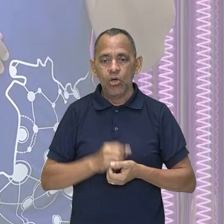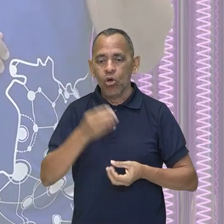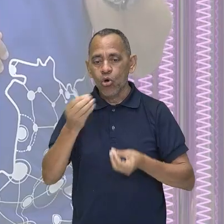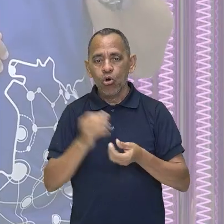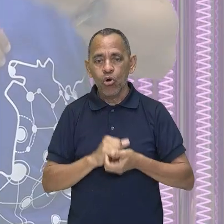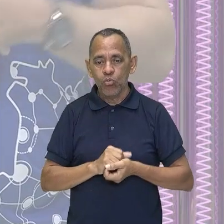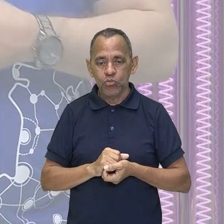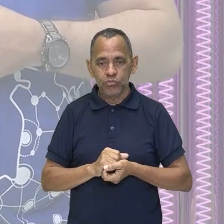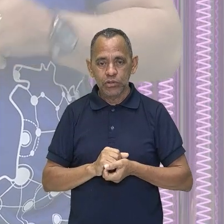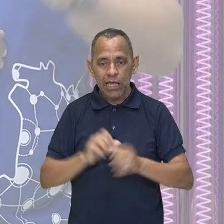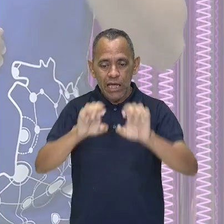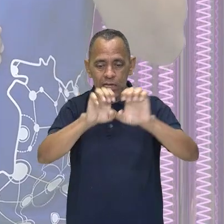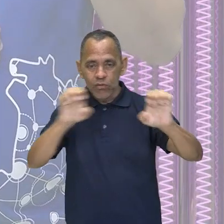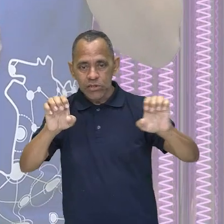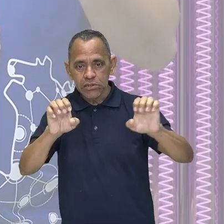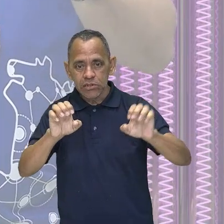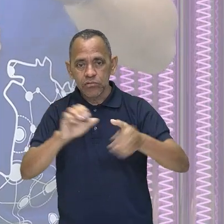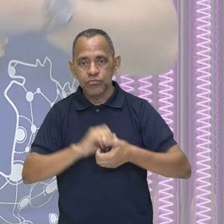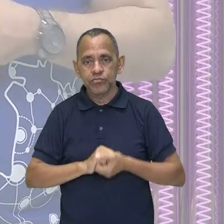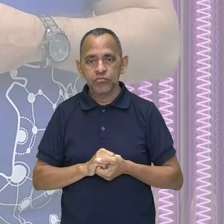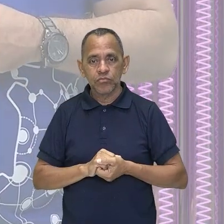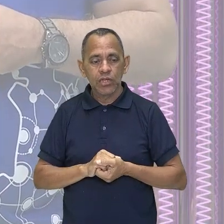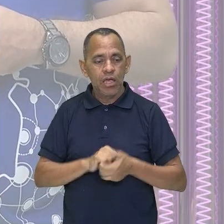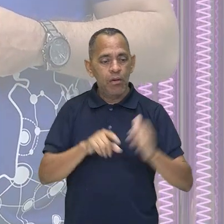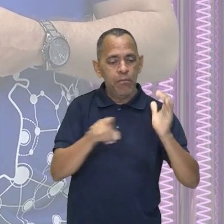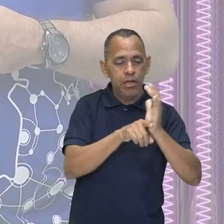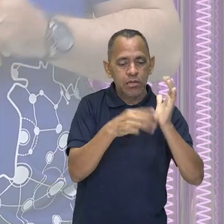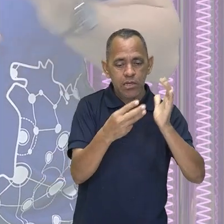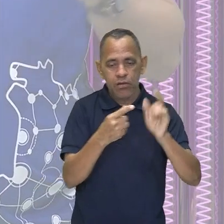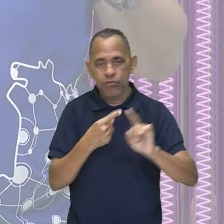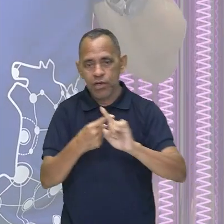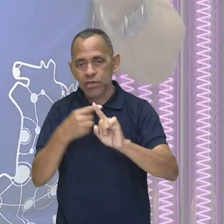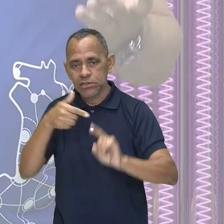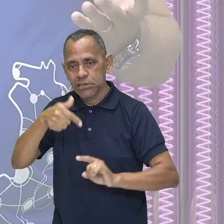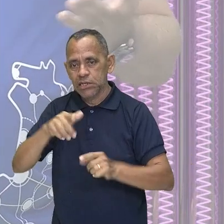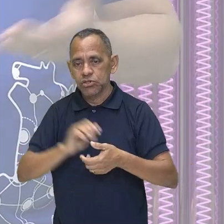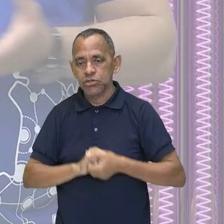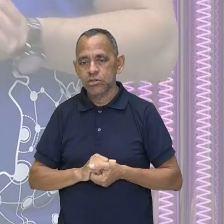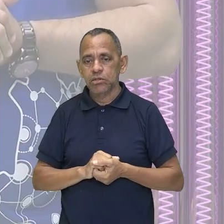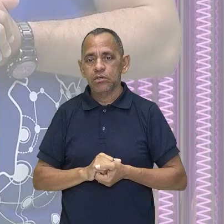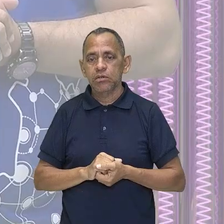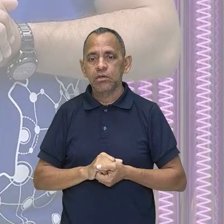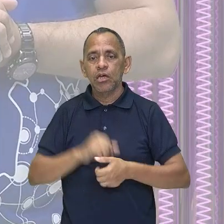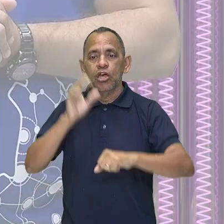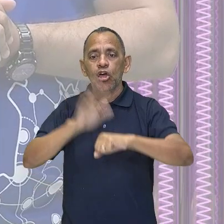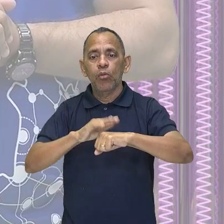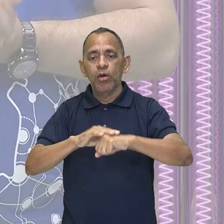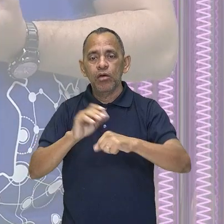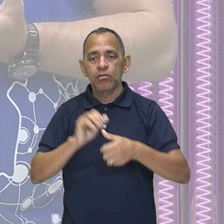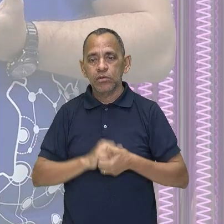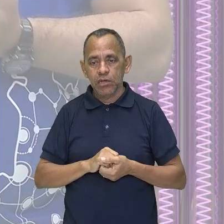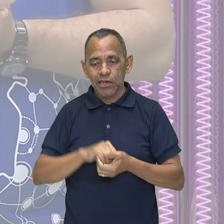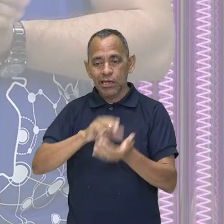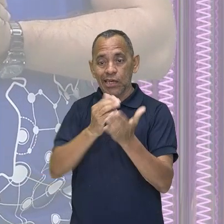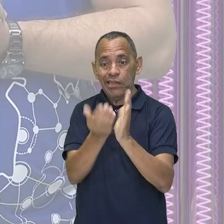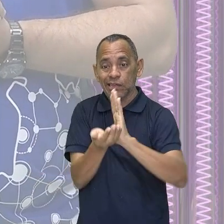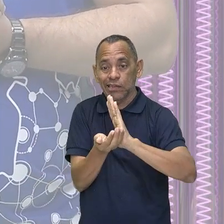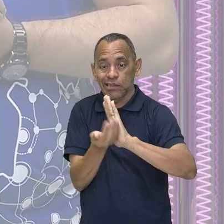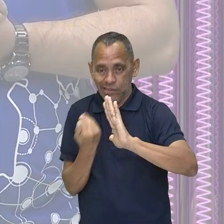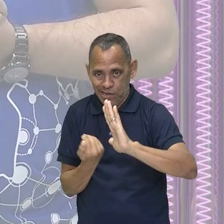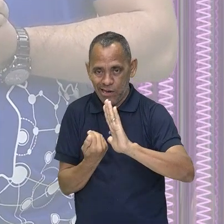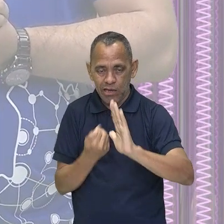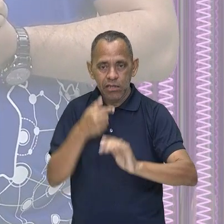sendo um negativo na frente? Menos 3 vezes 7 é o mesmo do que tirar ali o